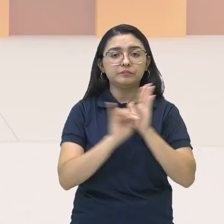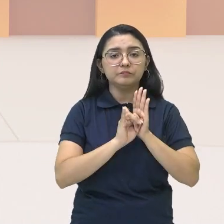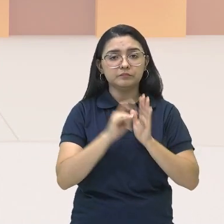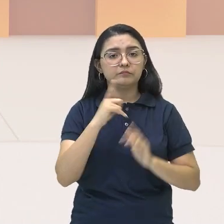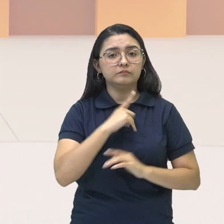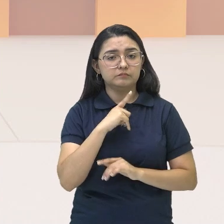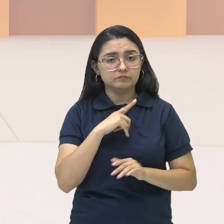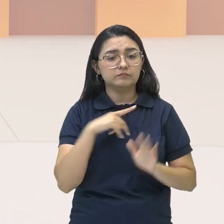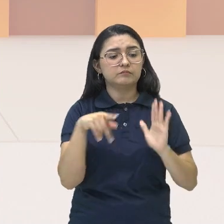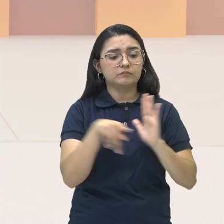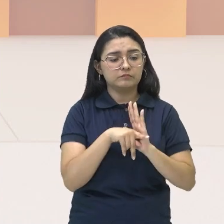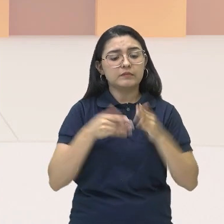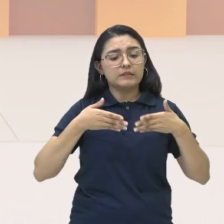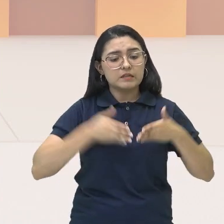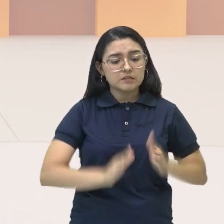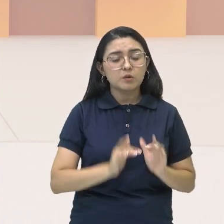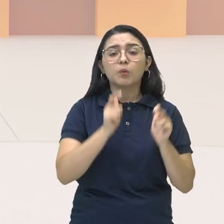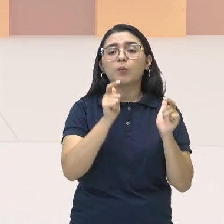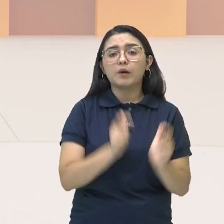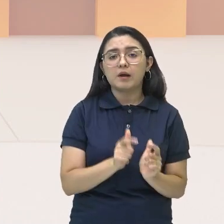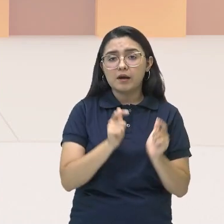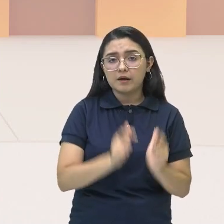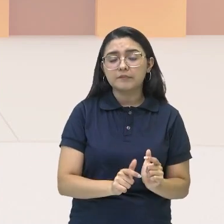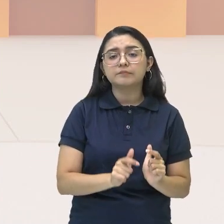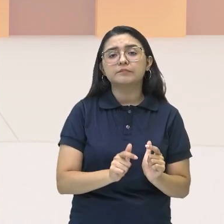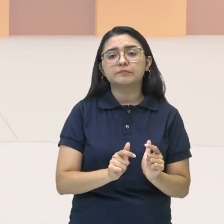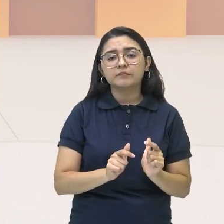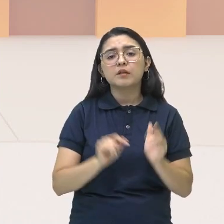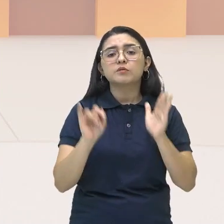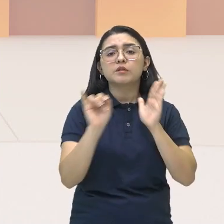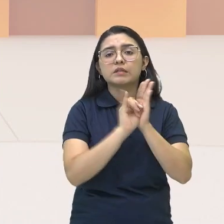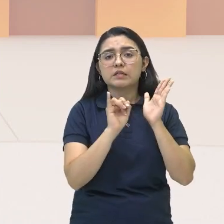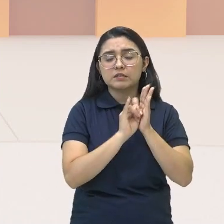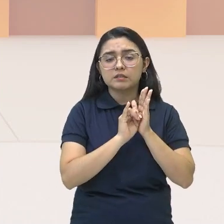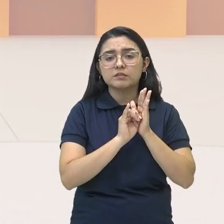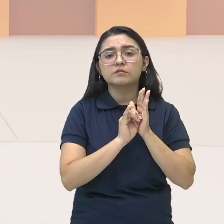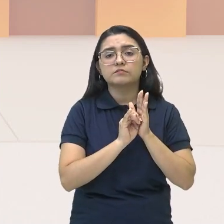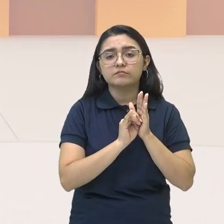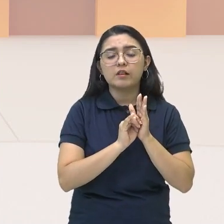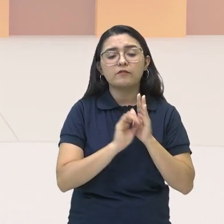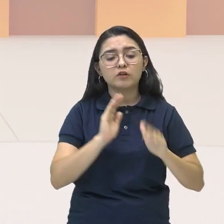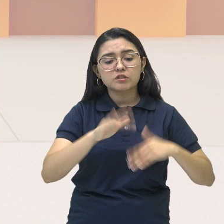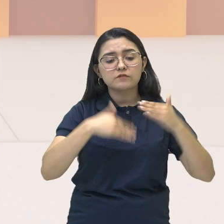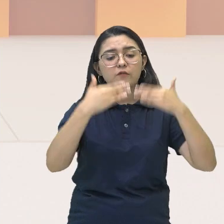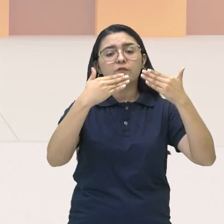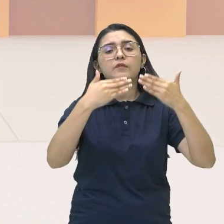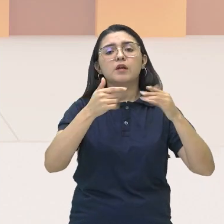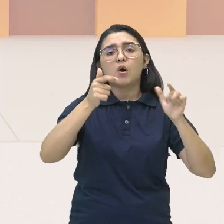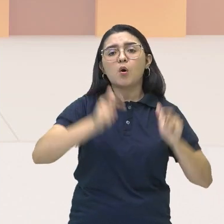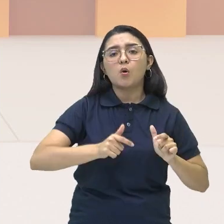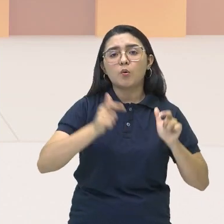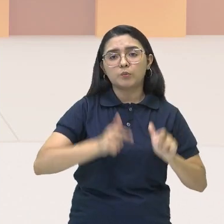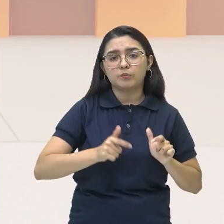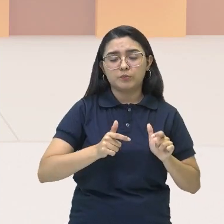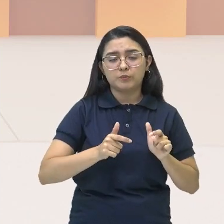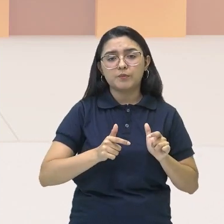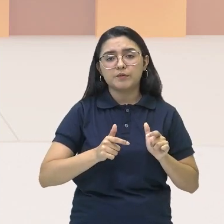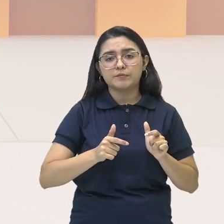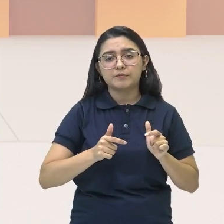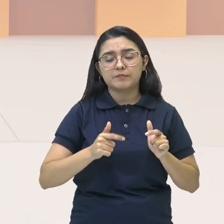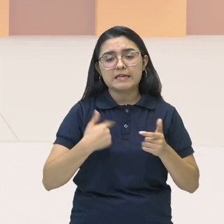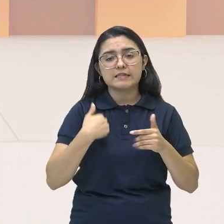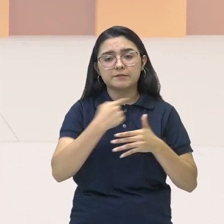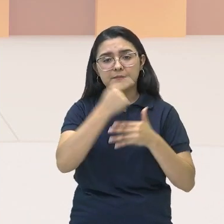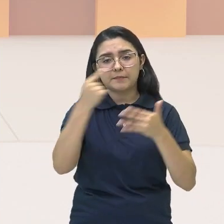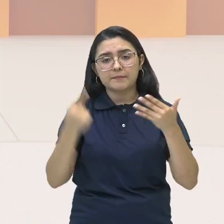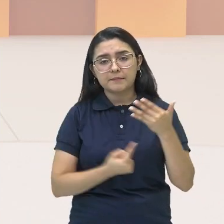que nasceu num determinado lugar. A sua identidade, então, ela vai ser constituída, né, a partir dessas